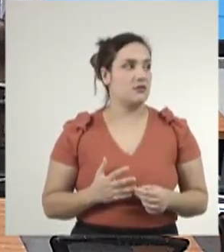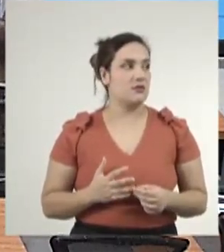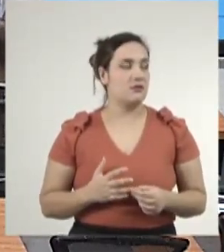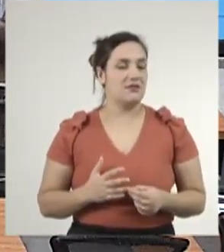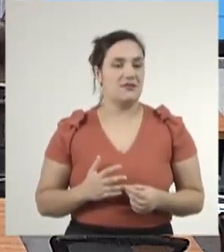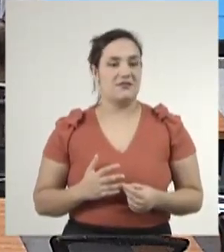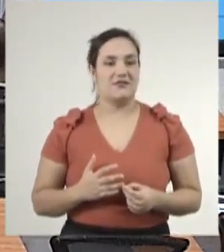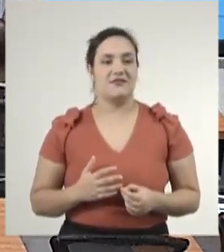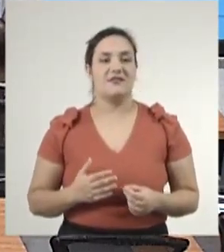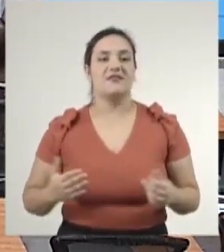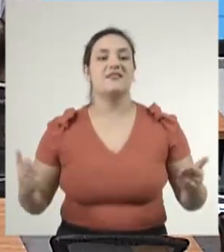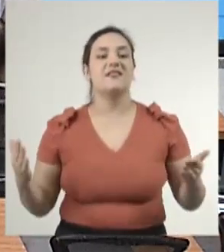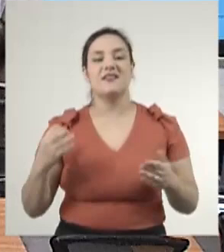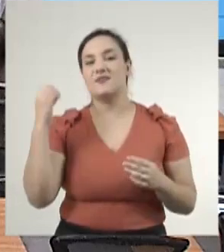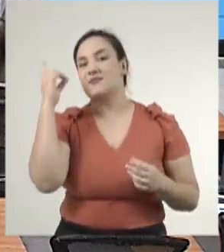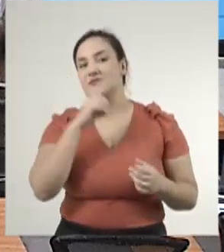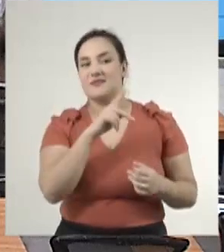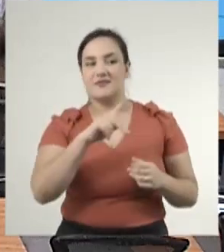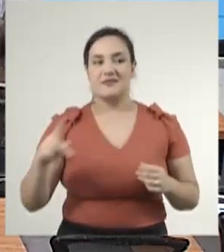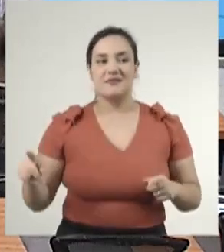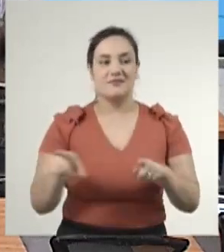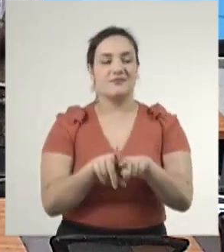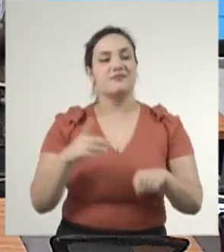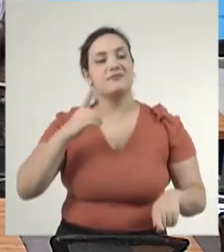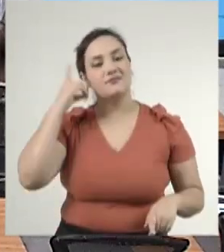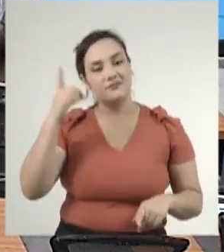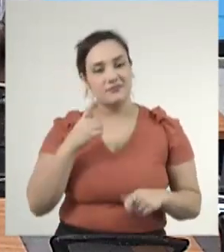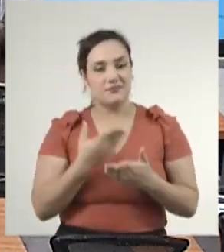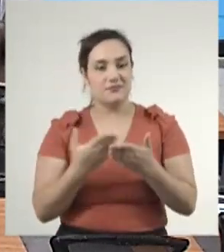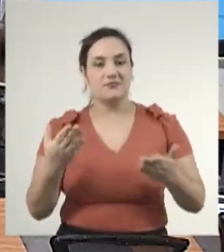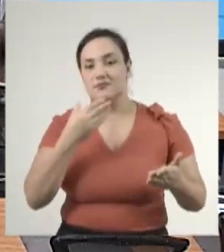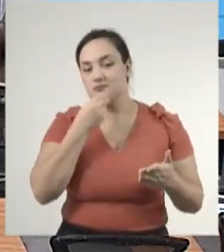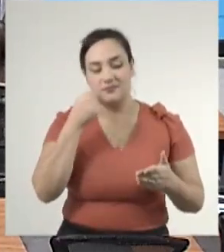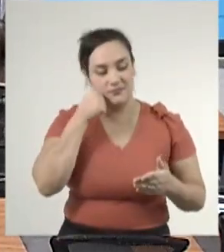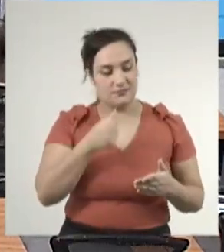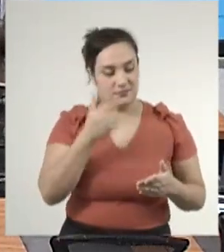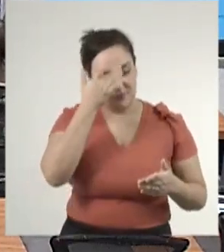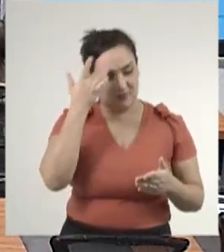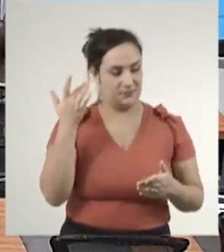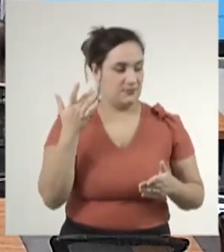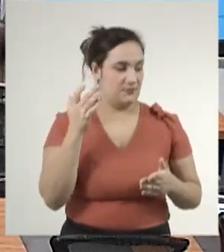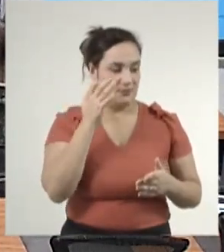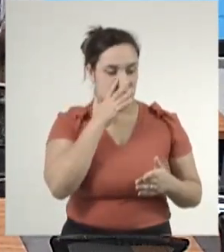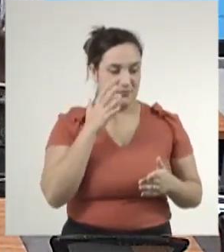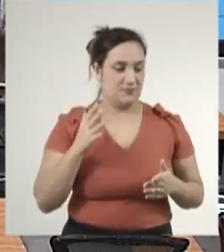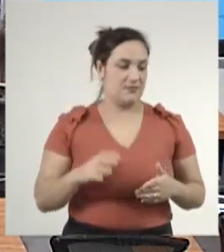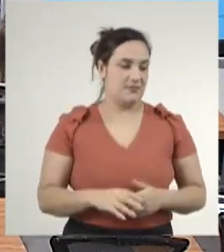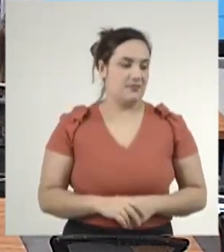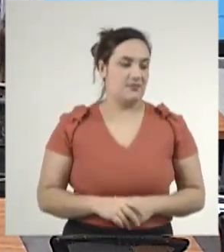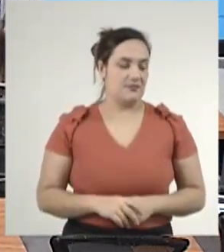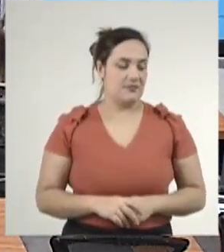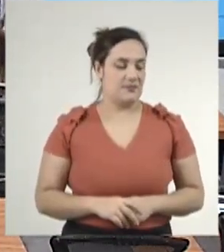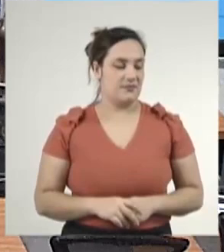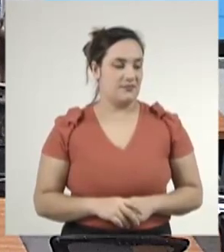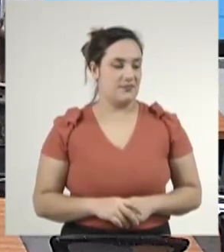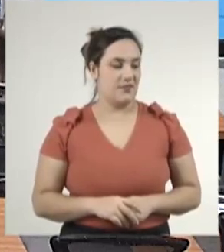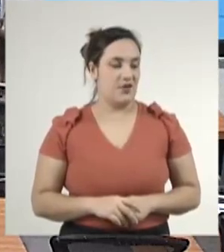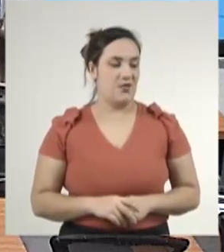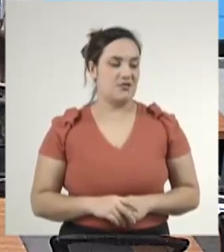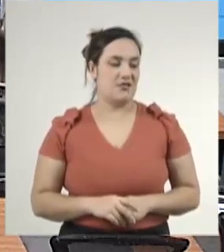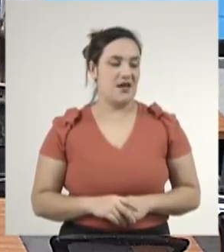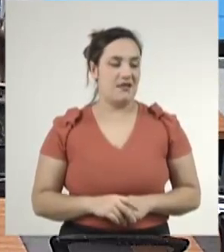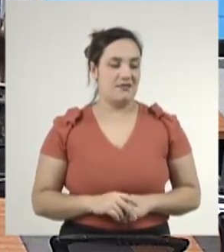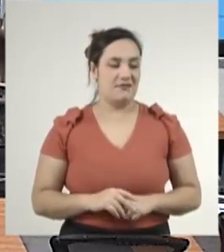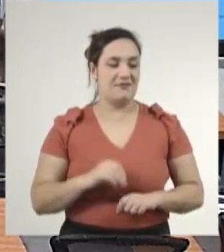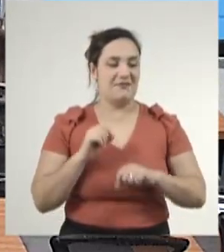Bom dia, senhor presidente, senhores deputados, senhoras e senhores que nos assistem. Senhor presidente, duas indicações. A